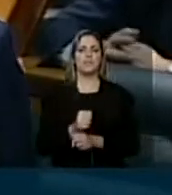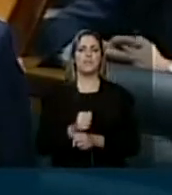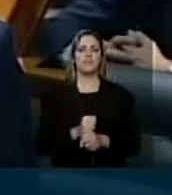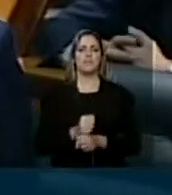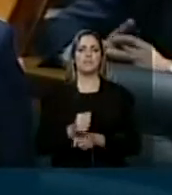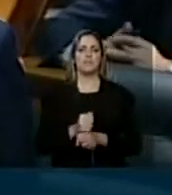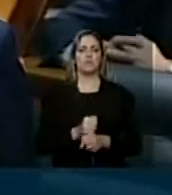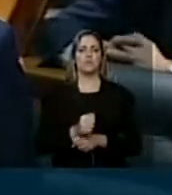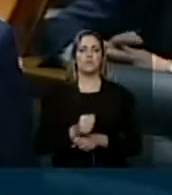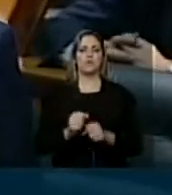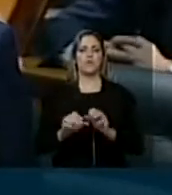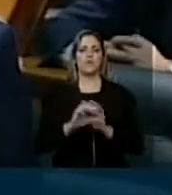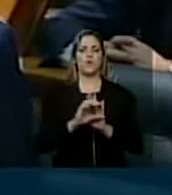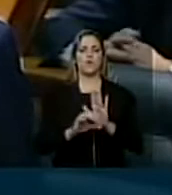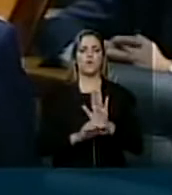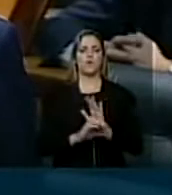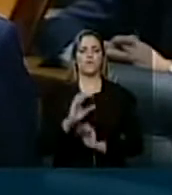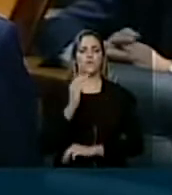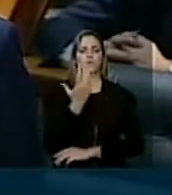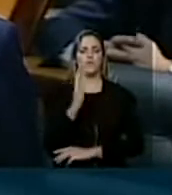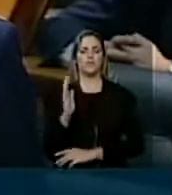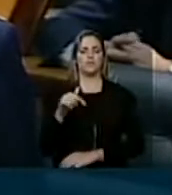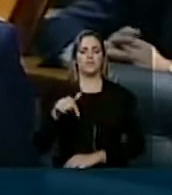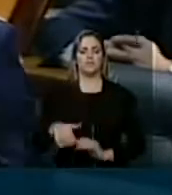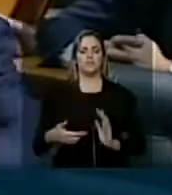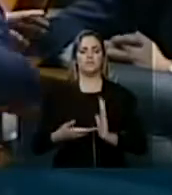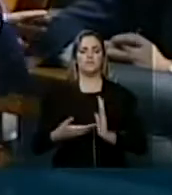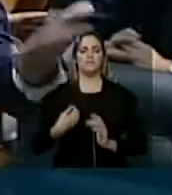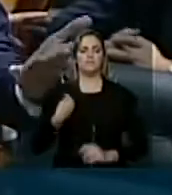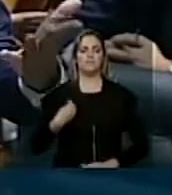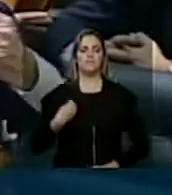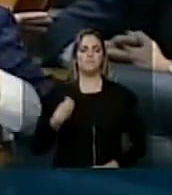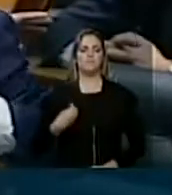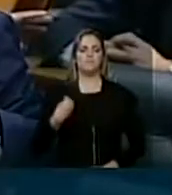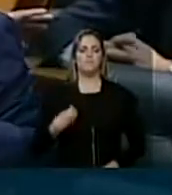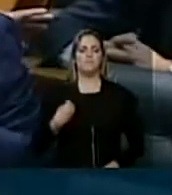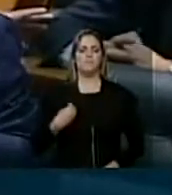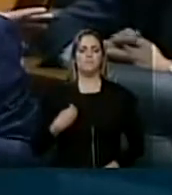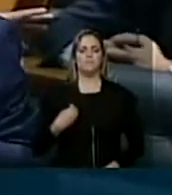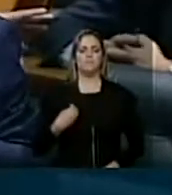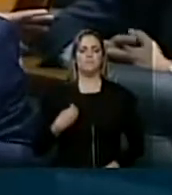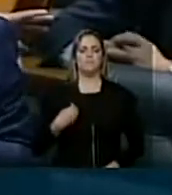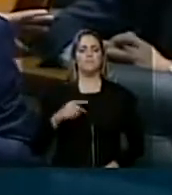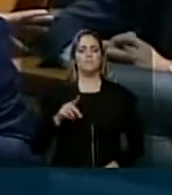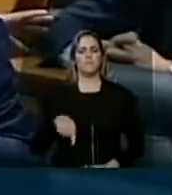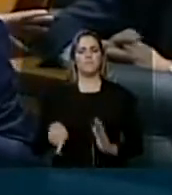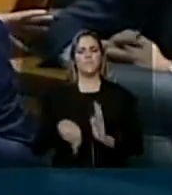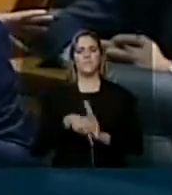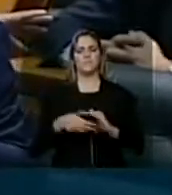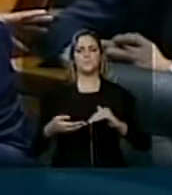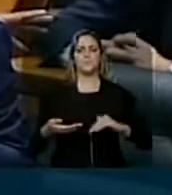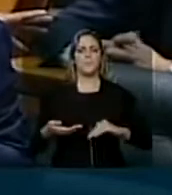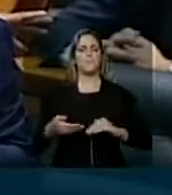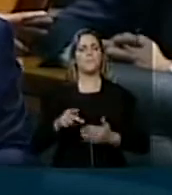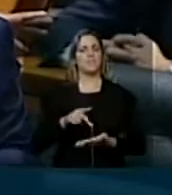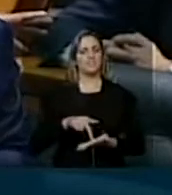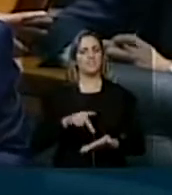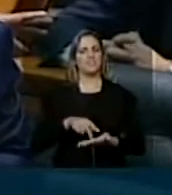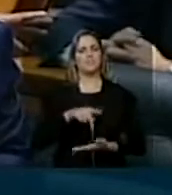mais esperar, a população nos cobra, nós não podemos mais ir lá para a nossa base, os pequenos produtores